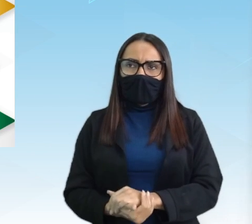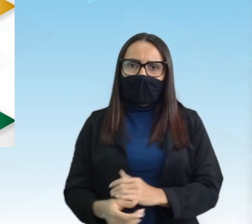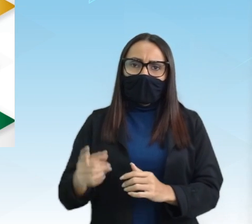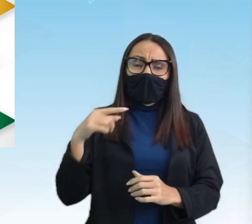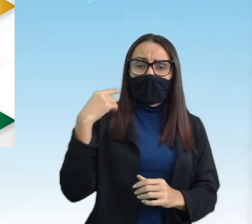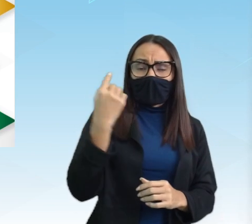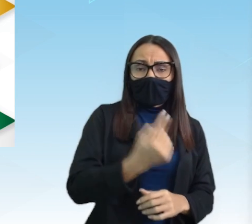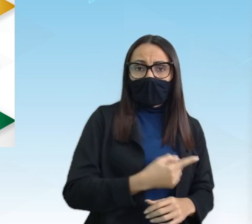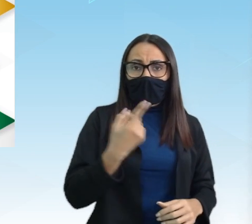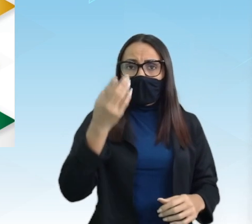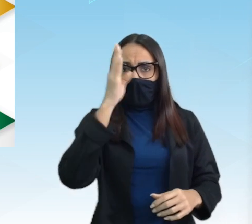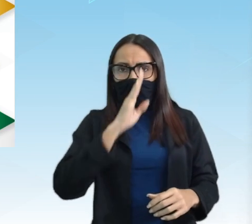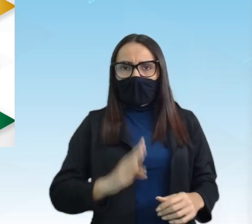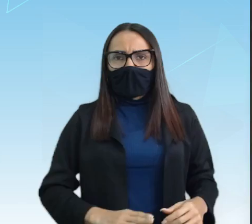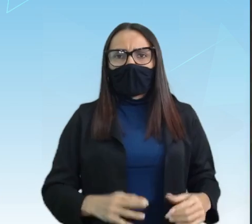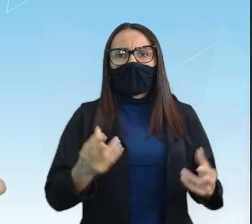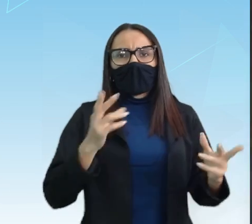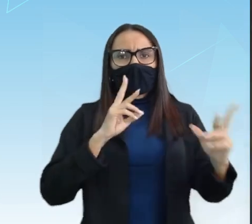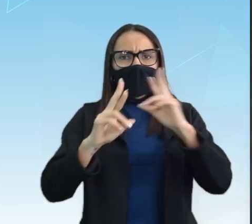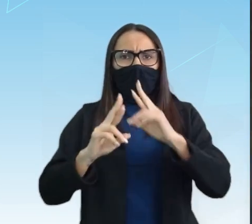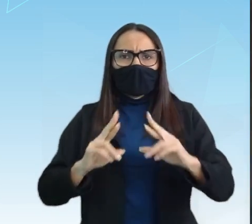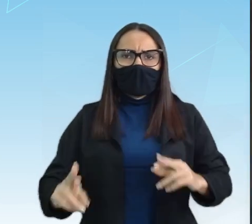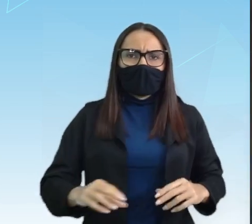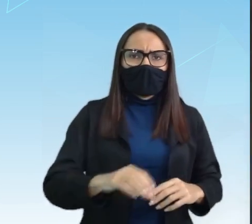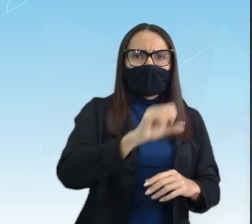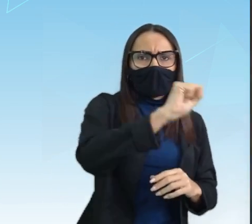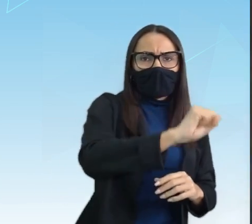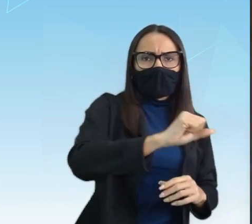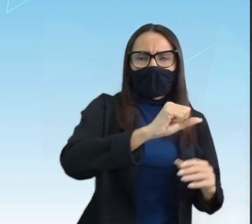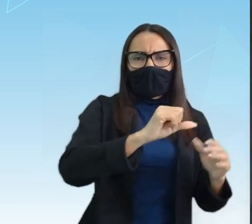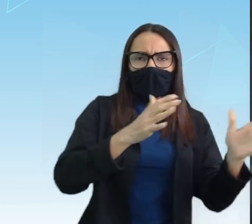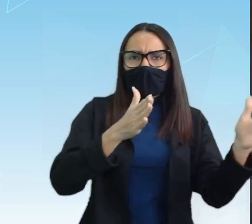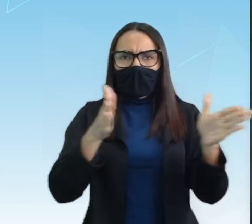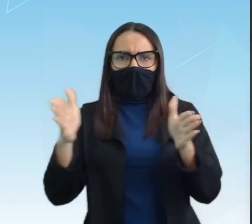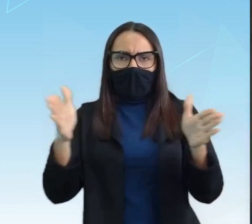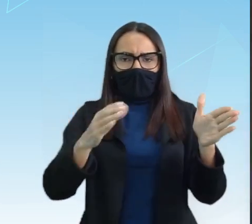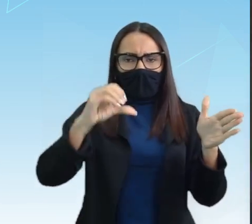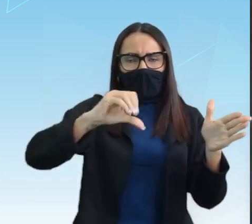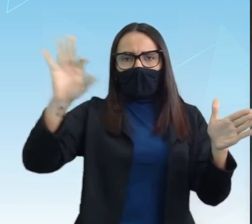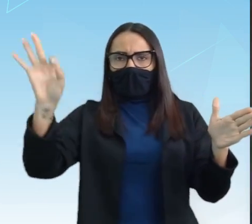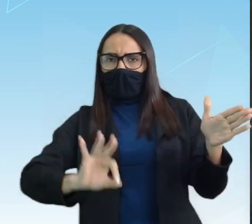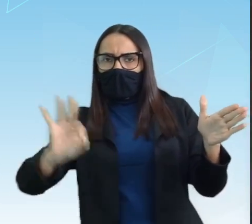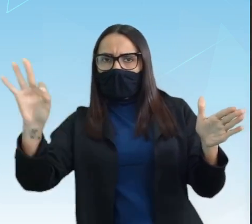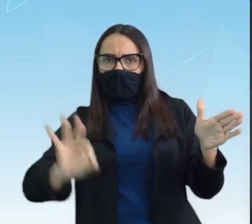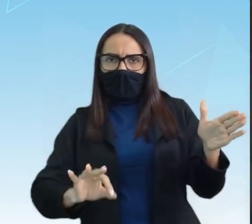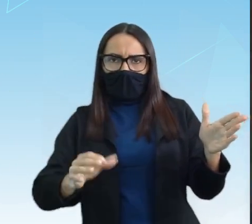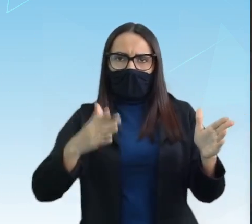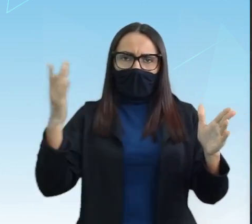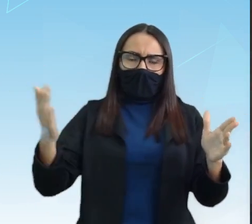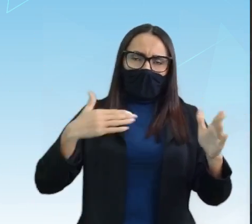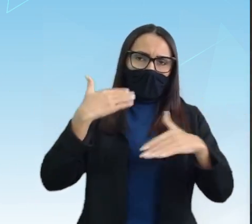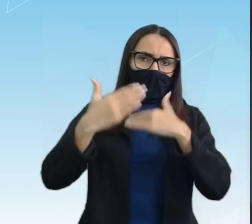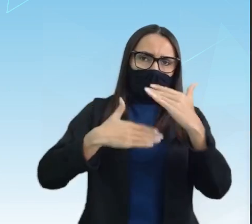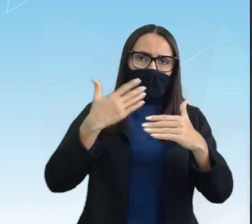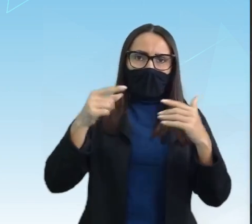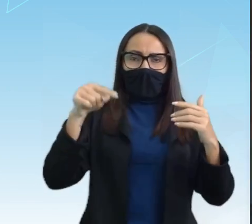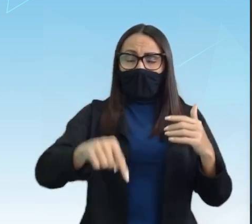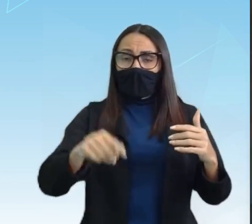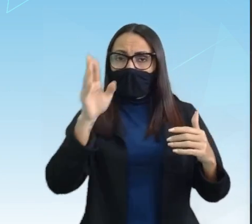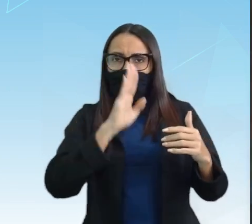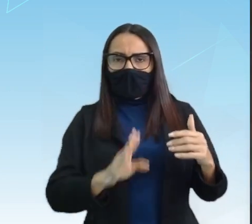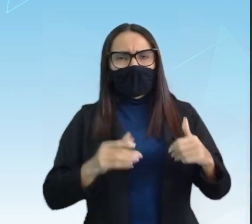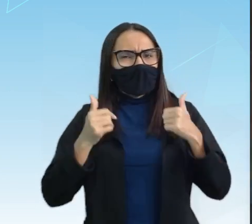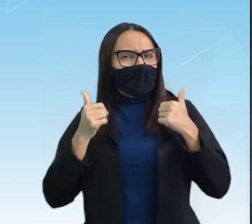PIB brasileiro, ele representa 8 a 9% de todo produzido aqui no Brasil, tá bom?